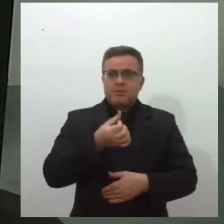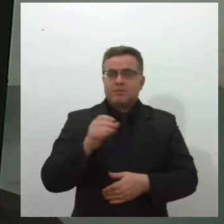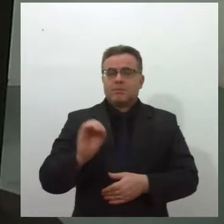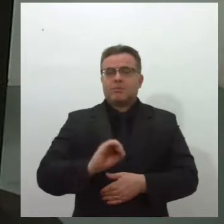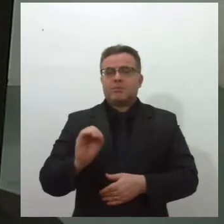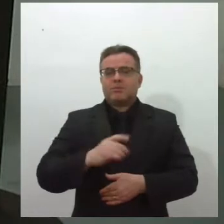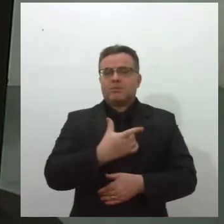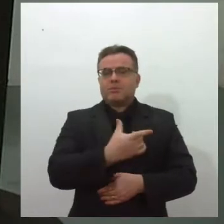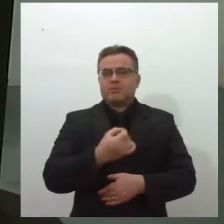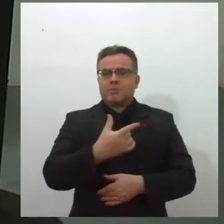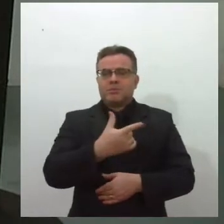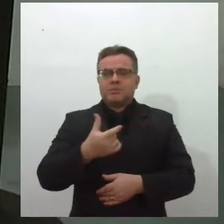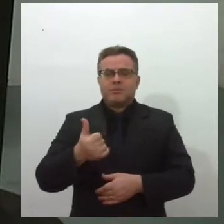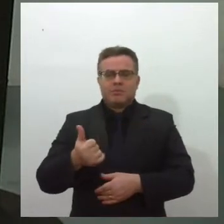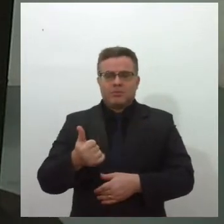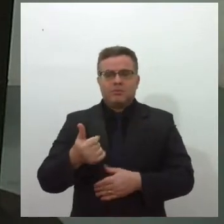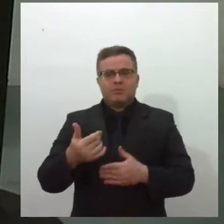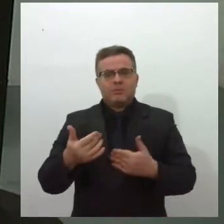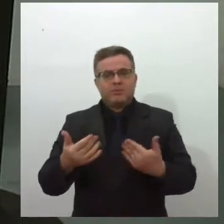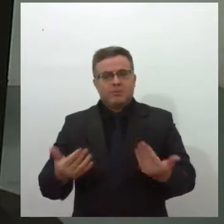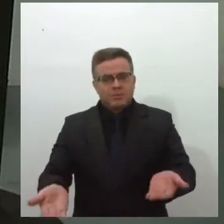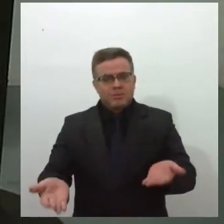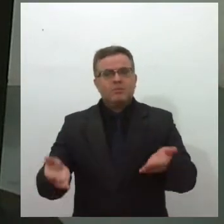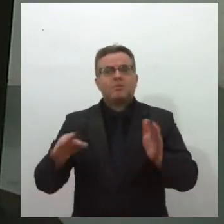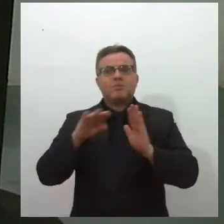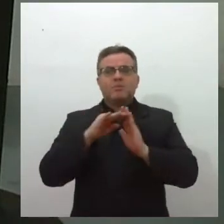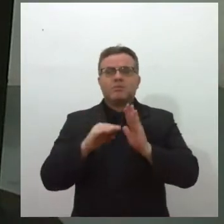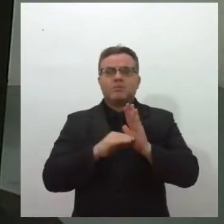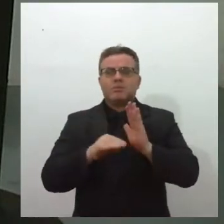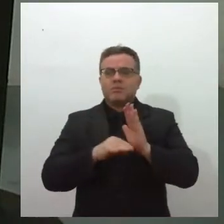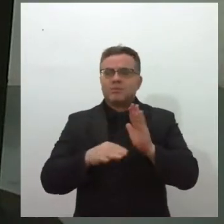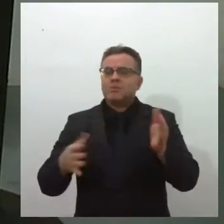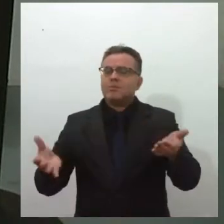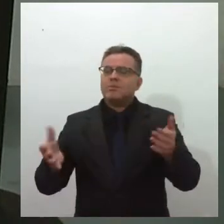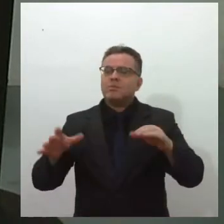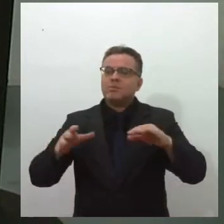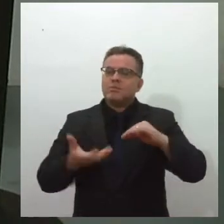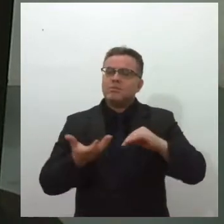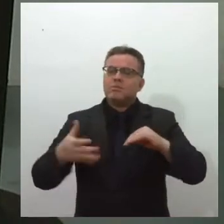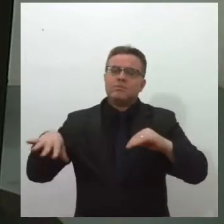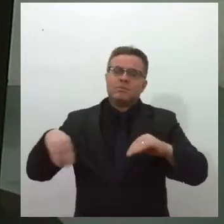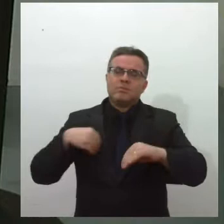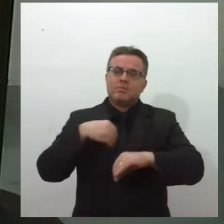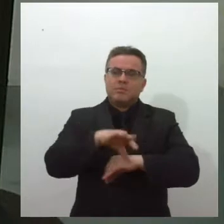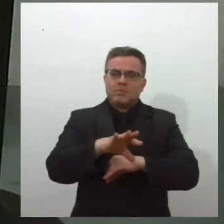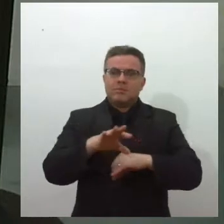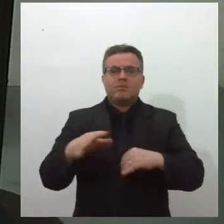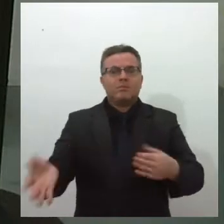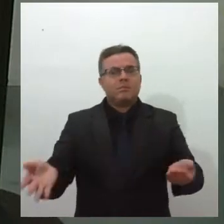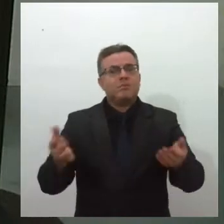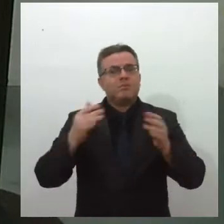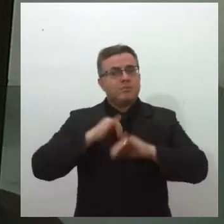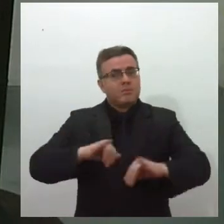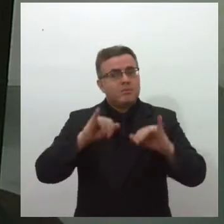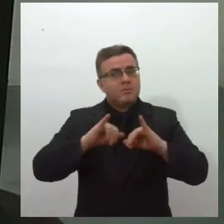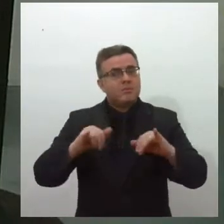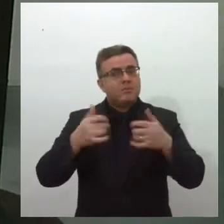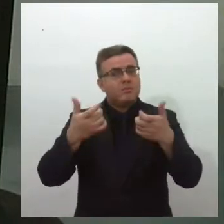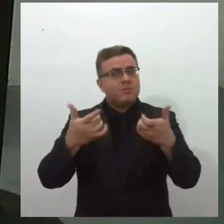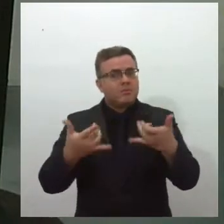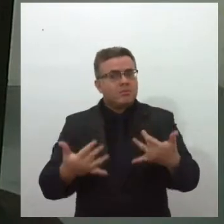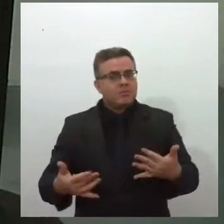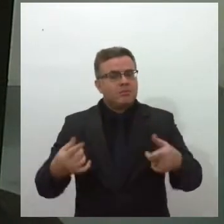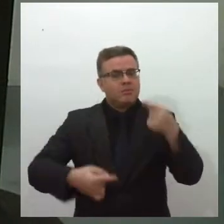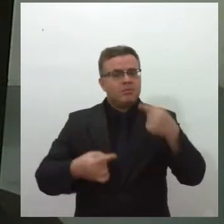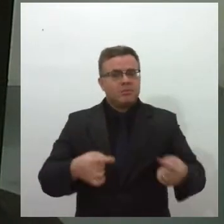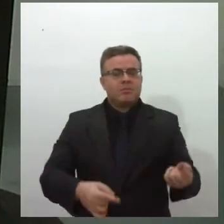de outubro de 2021. O programa Congresso em Pauta está no ar, trazendo né, os assuntos que estão em debates lá em Brasília,